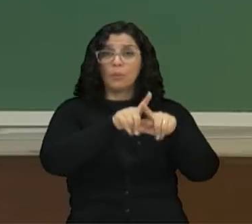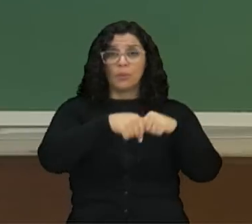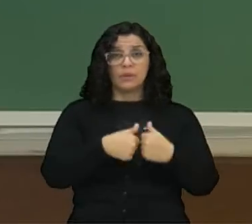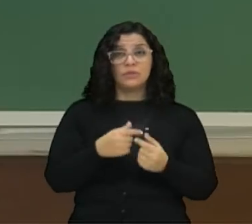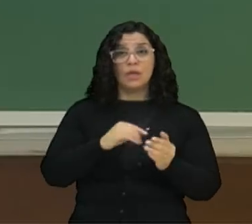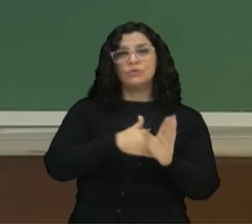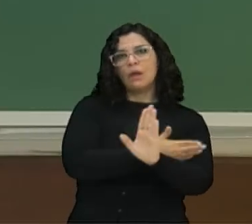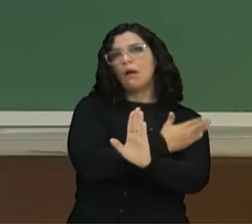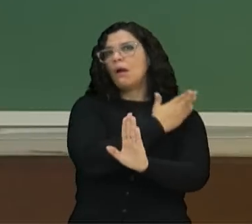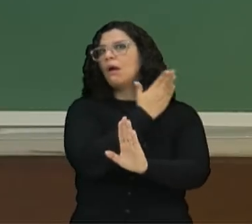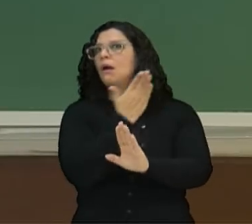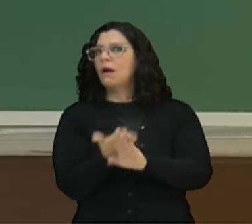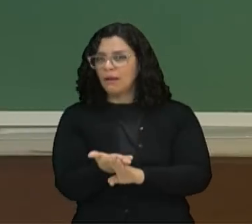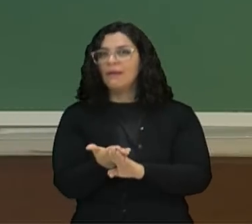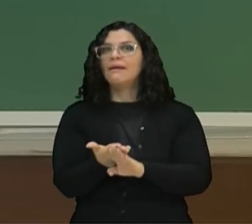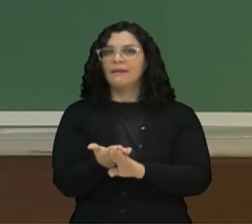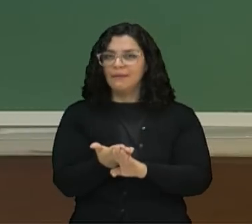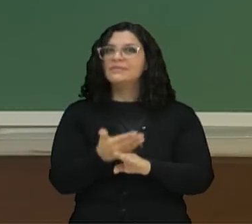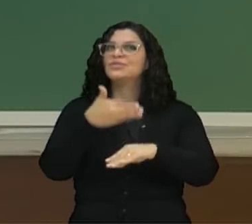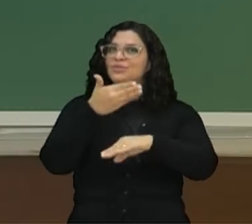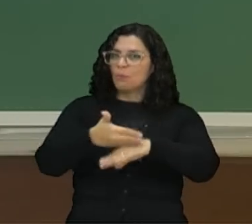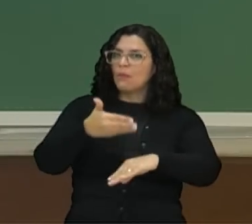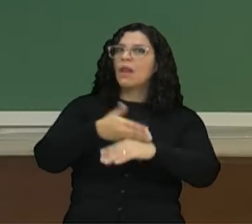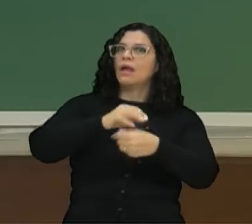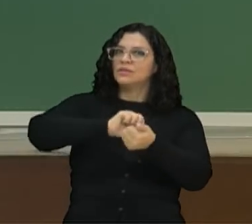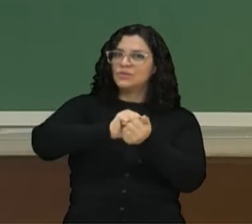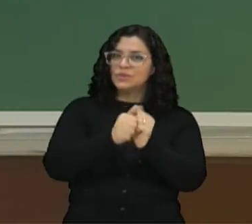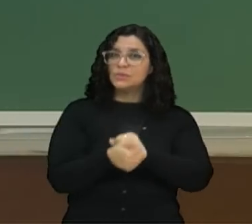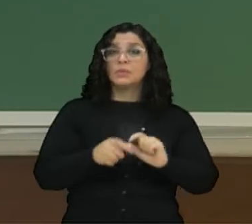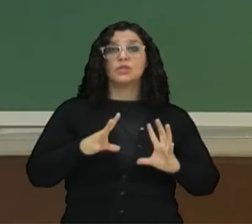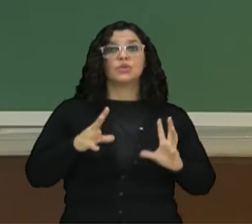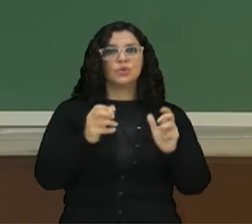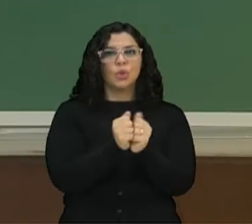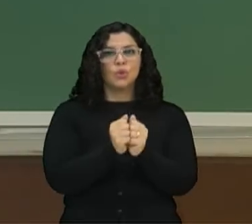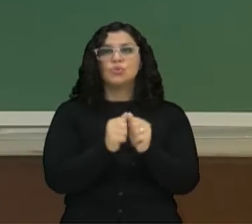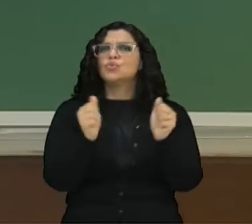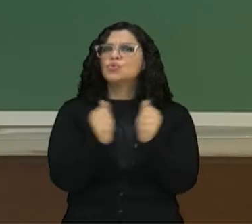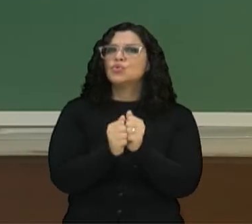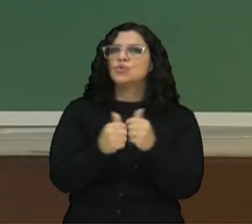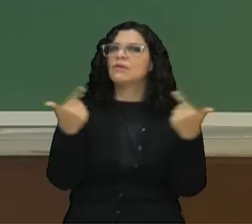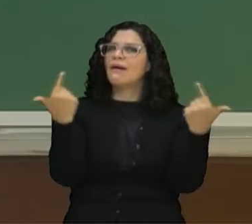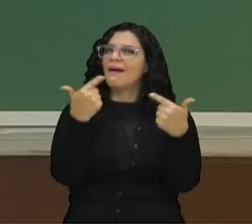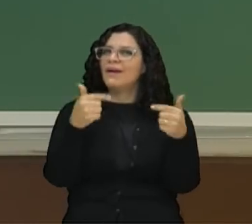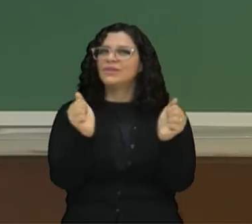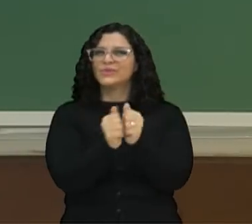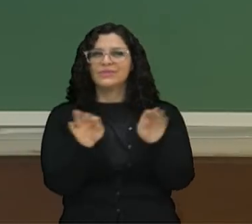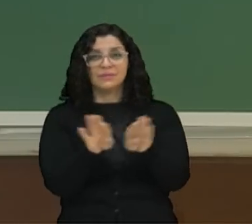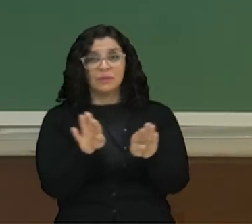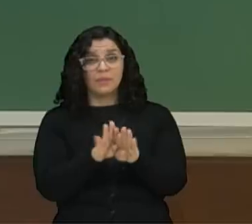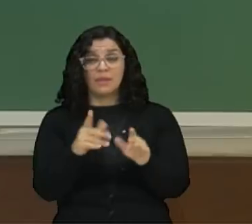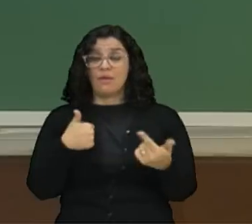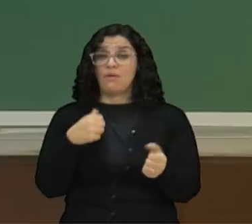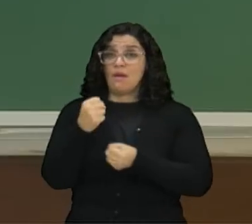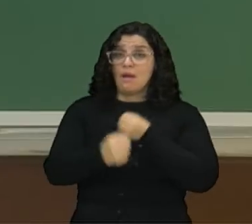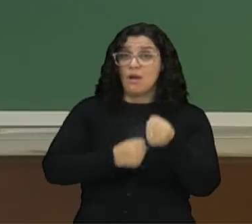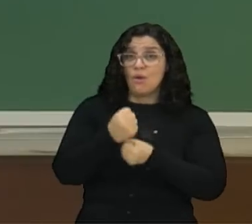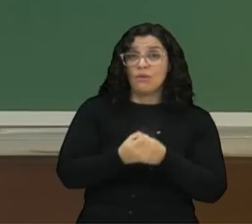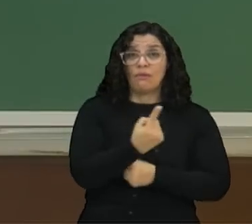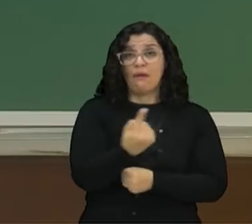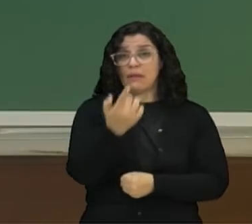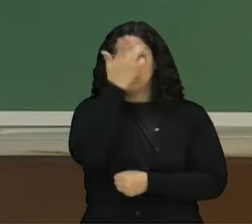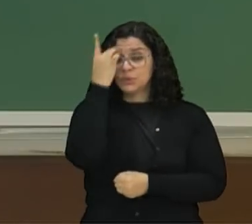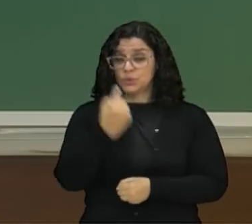um dia inteiro, muitas vezes, de atividades, né? E todos participam, todos se divertem. E como a corrida é